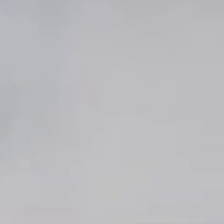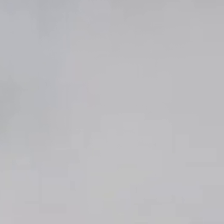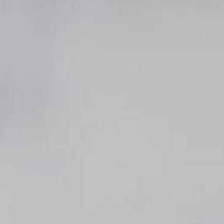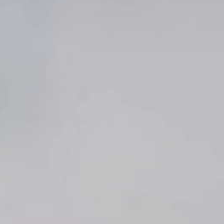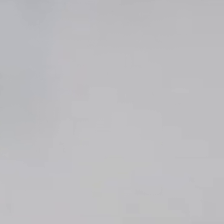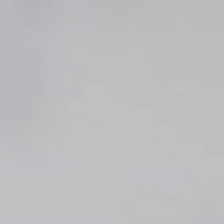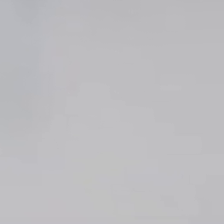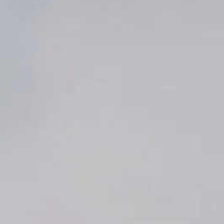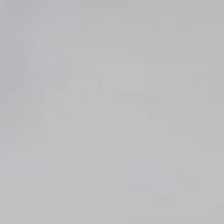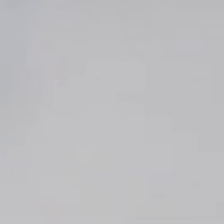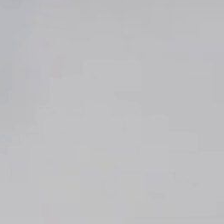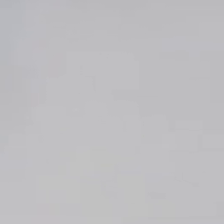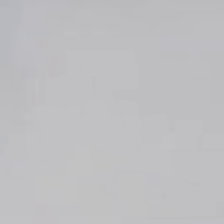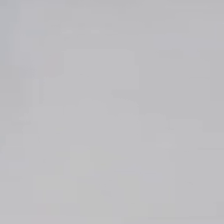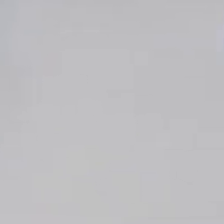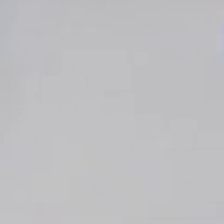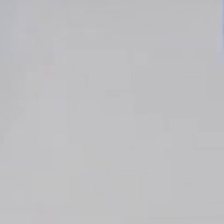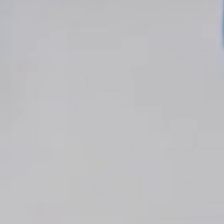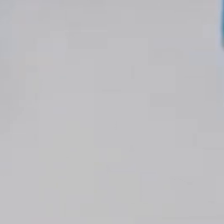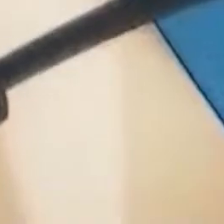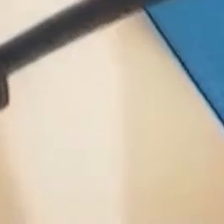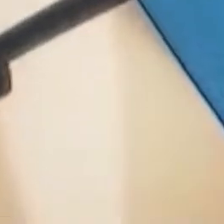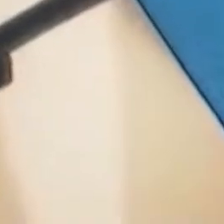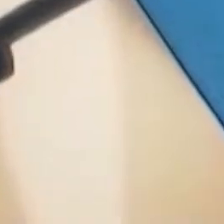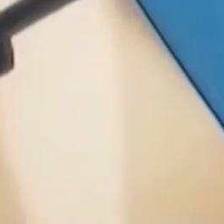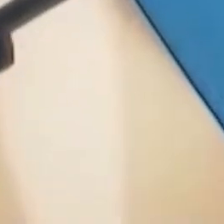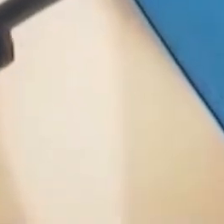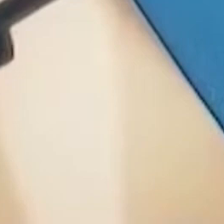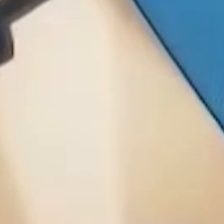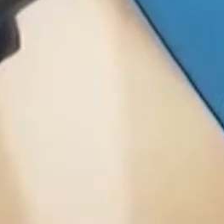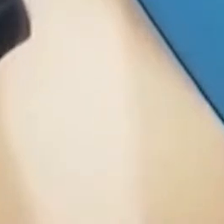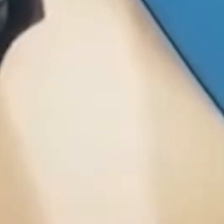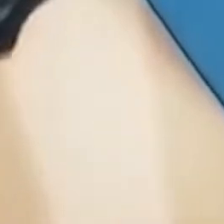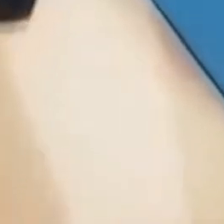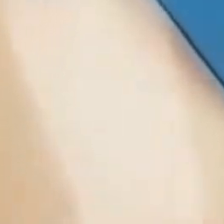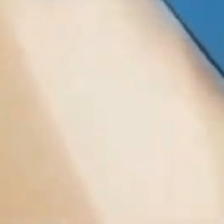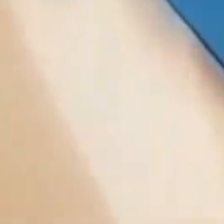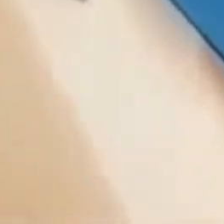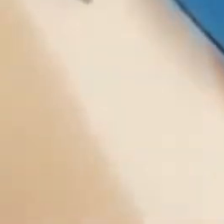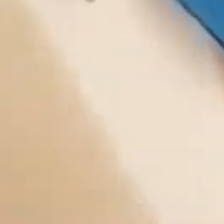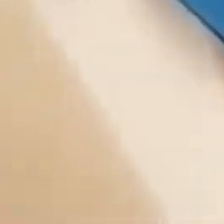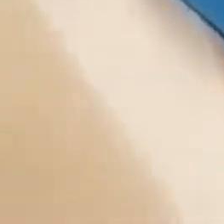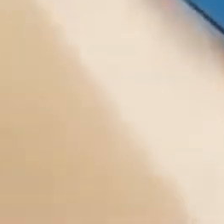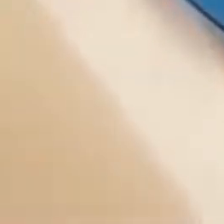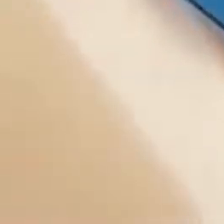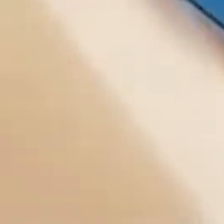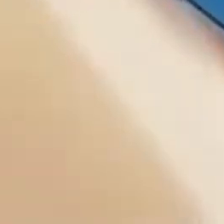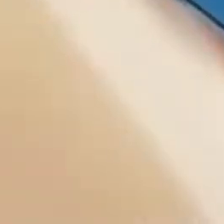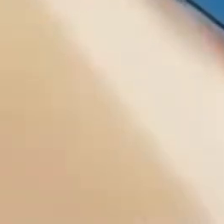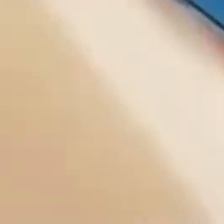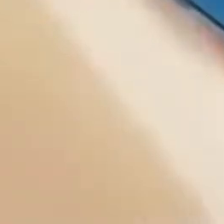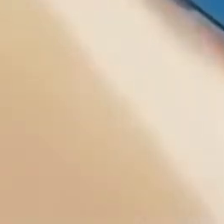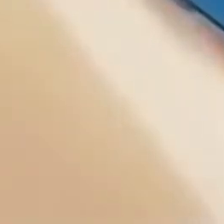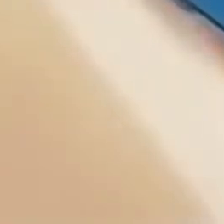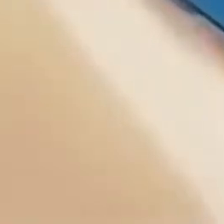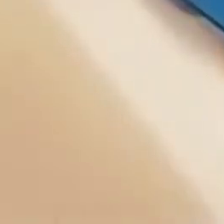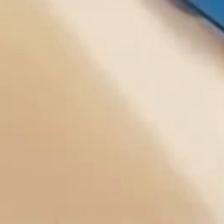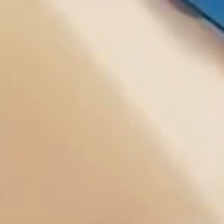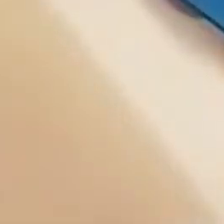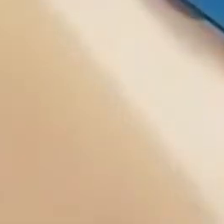exames laboratoriais e de imagem necessários ao diagnóstico preciso da endometriose,